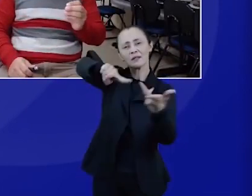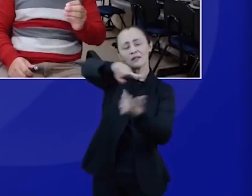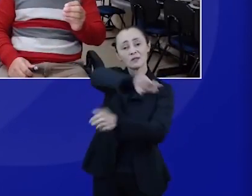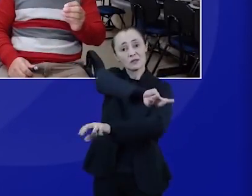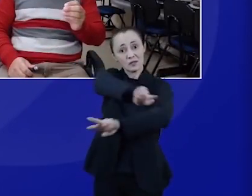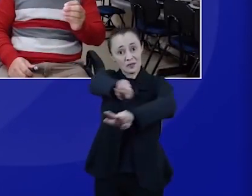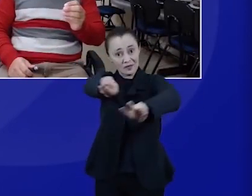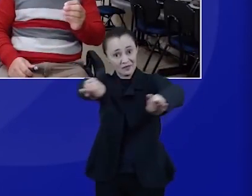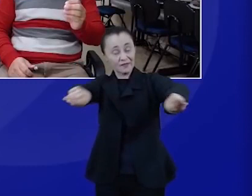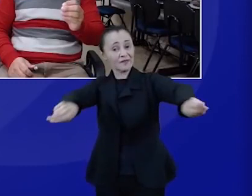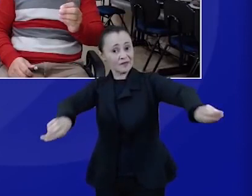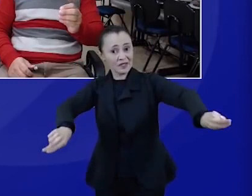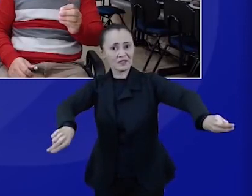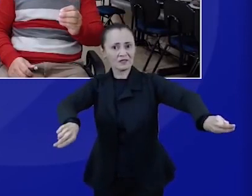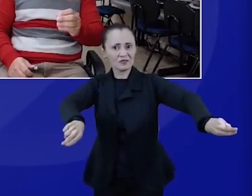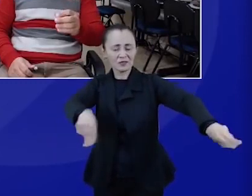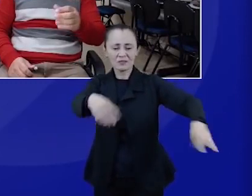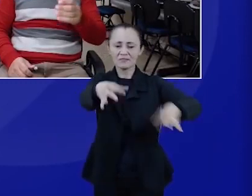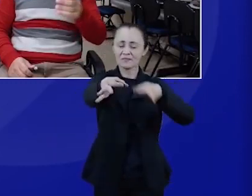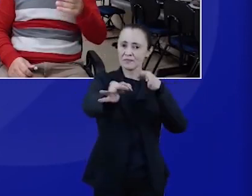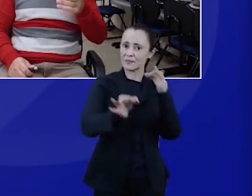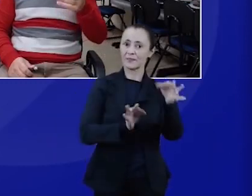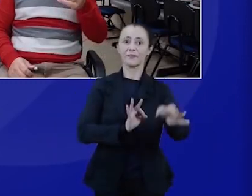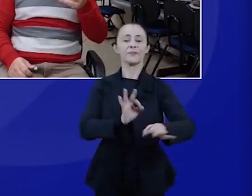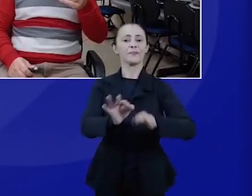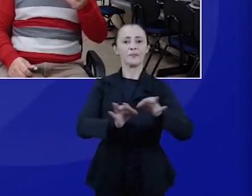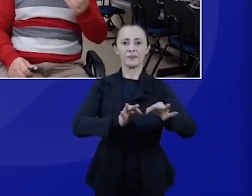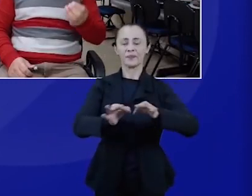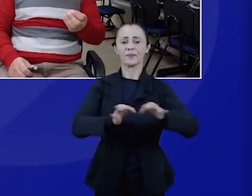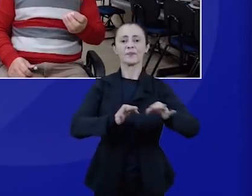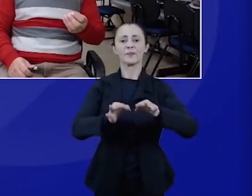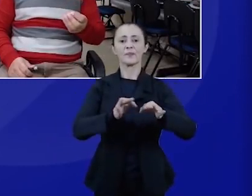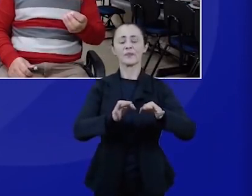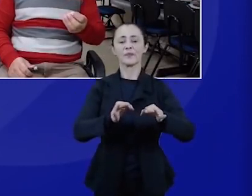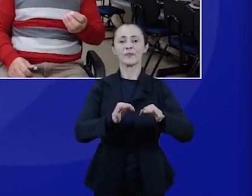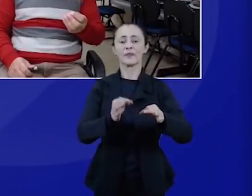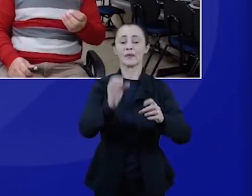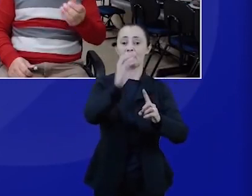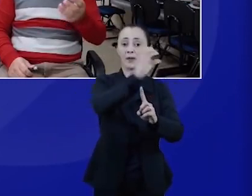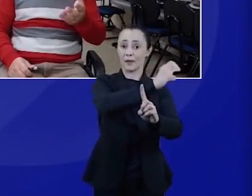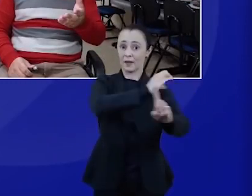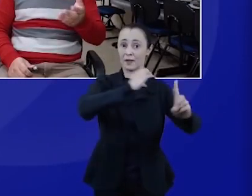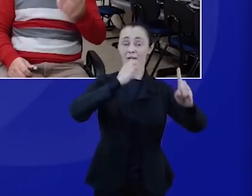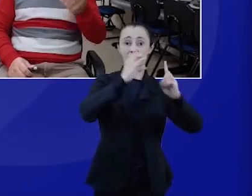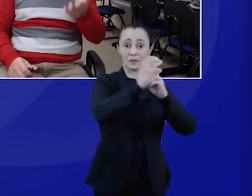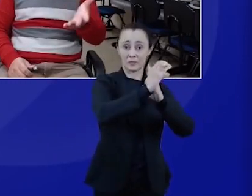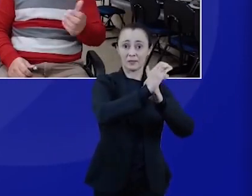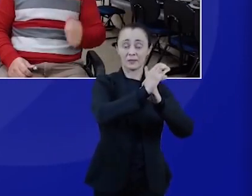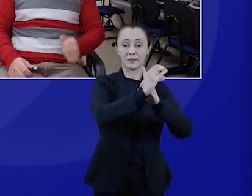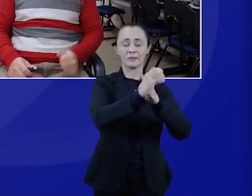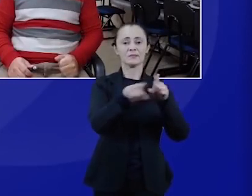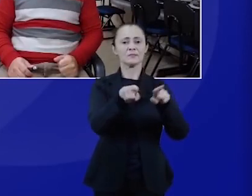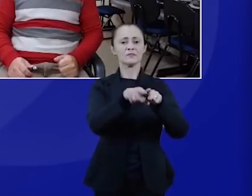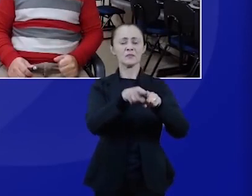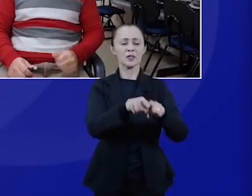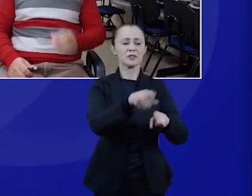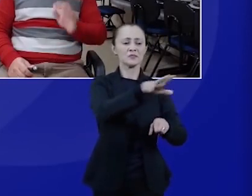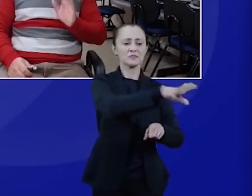e realiza na organização das comunidades e de seus